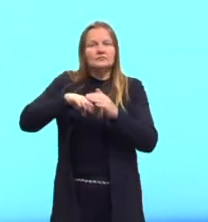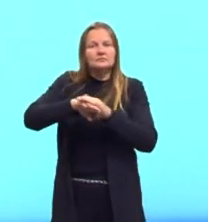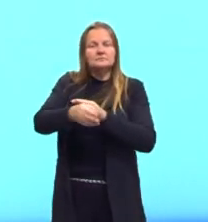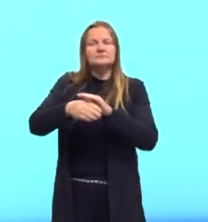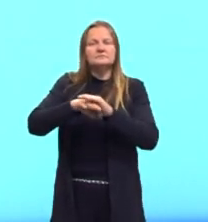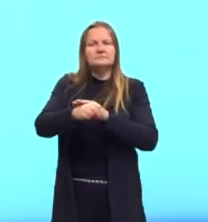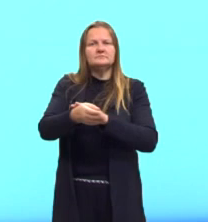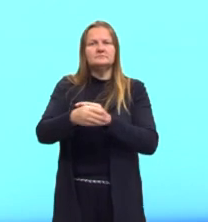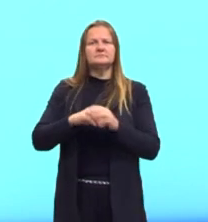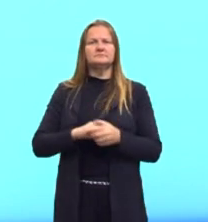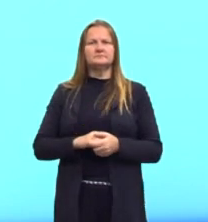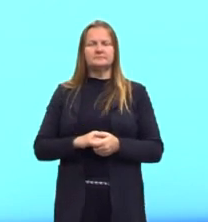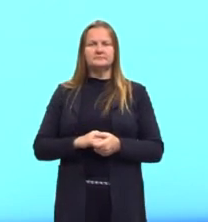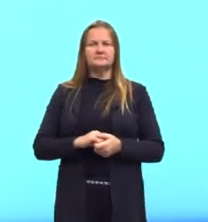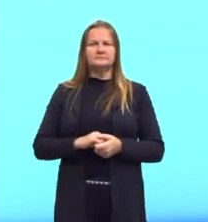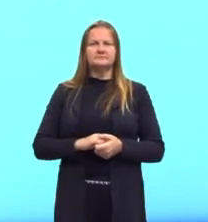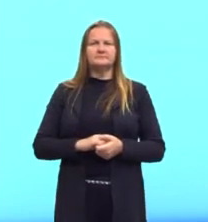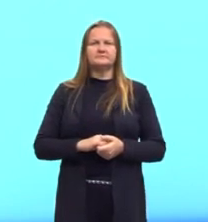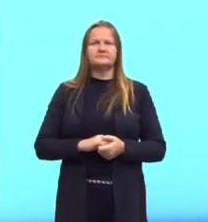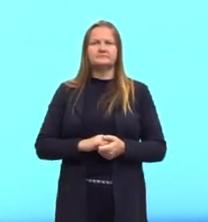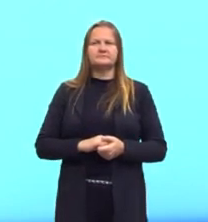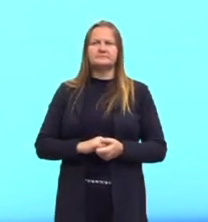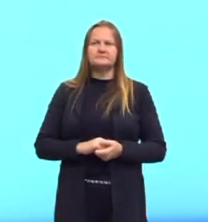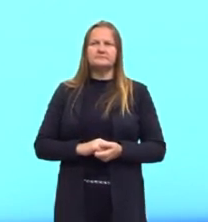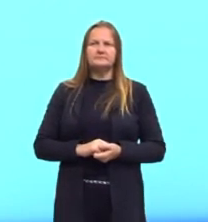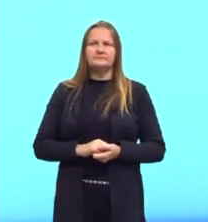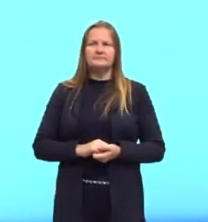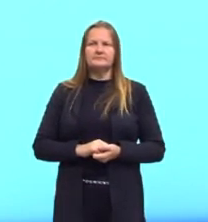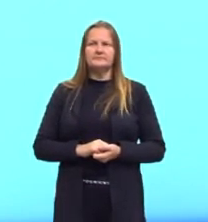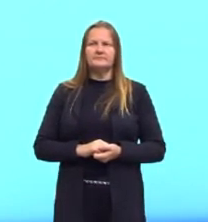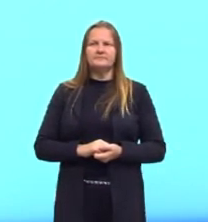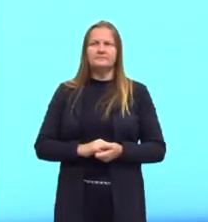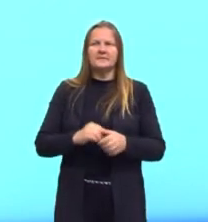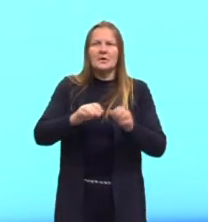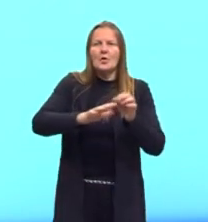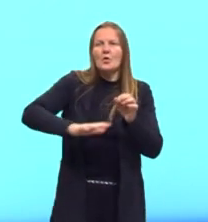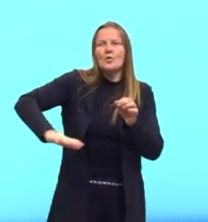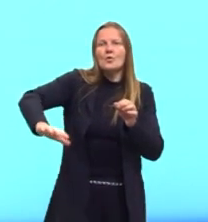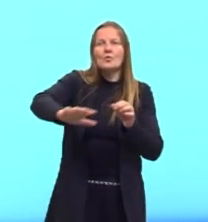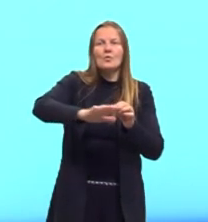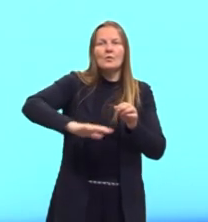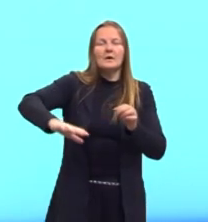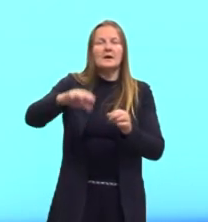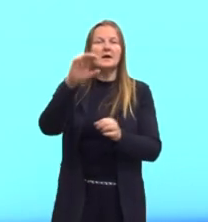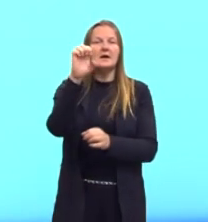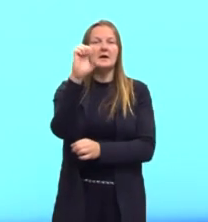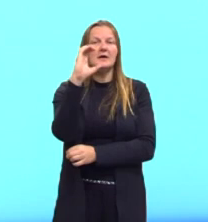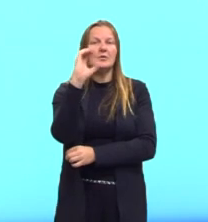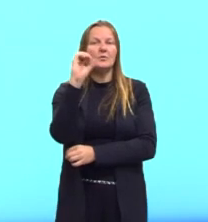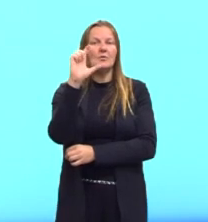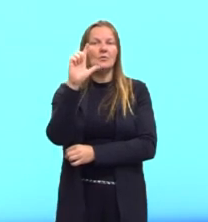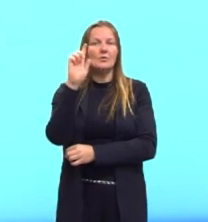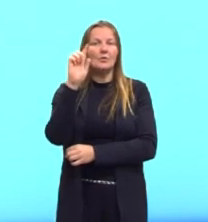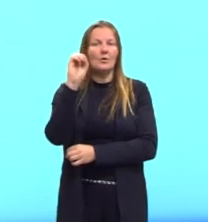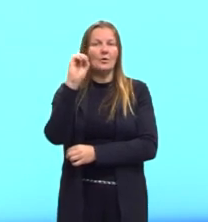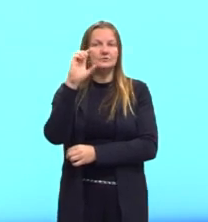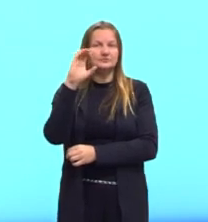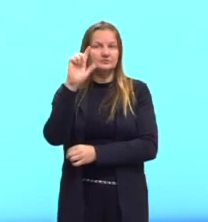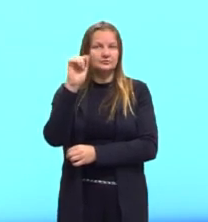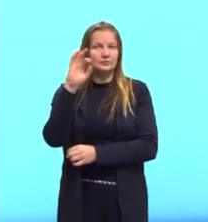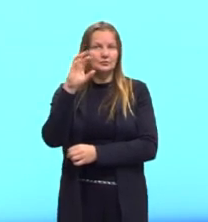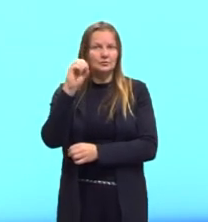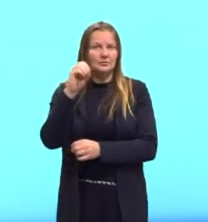né adaptações ocorreram no nível ecológico de onde a espécie vive